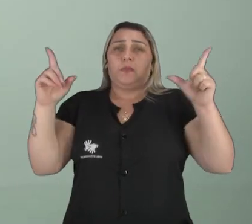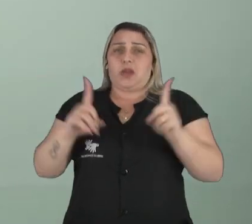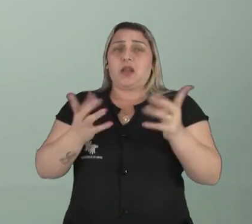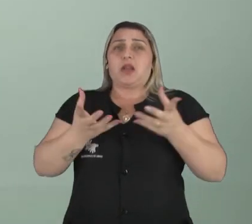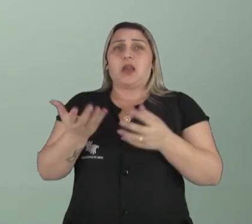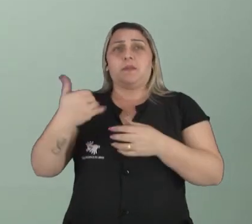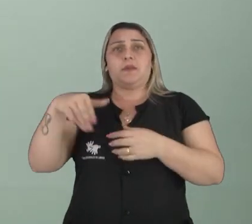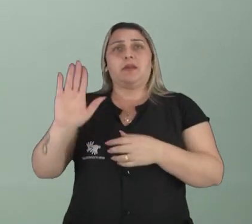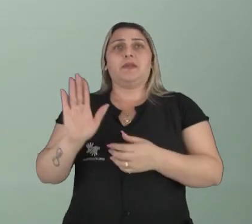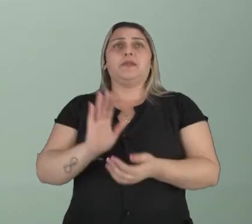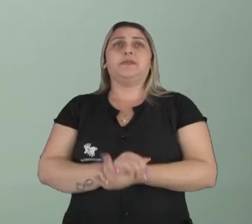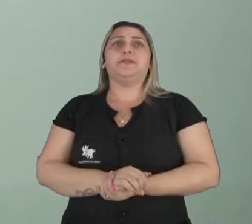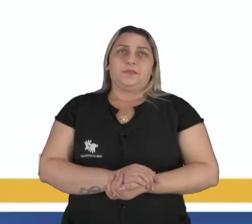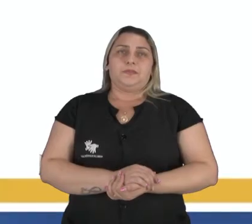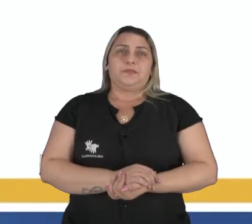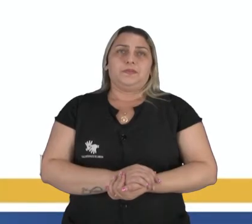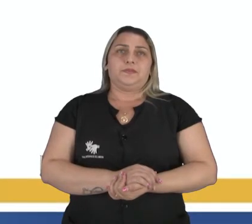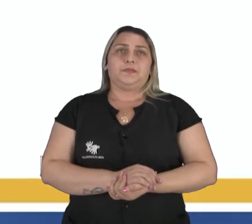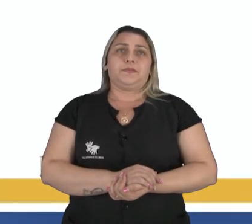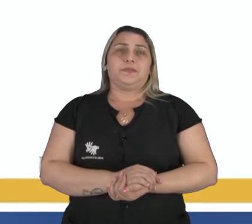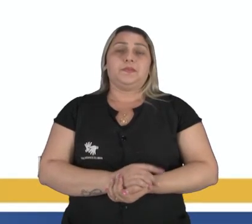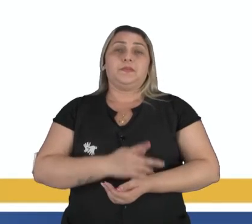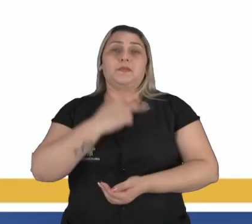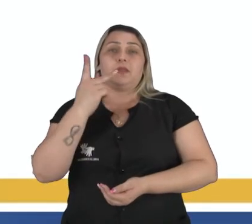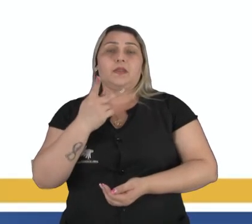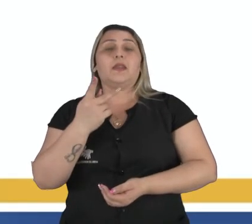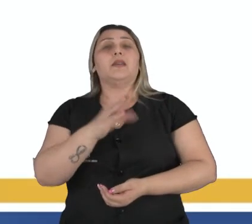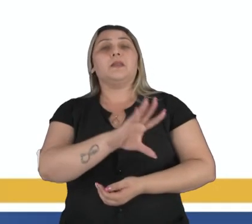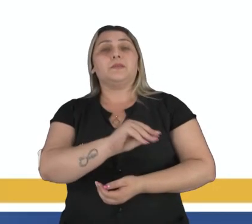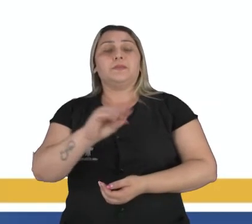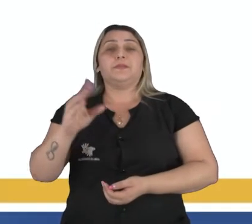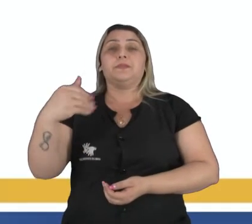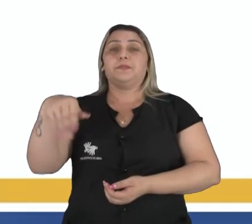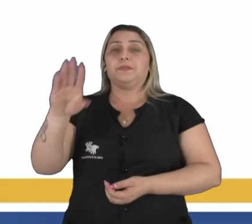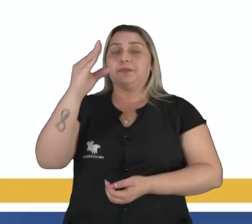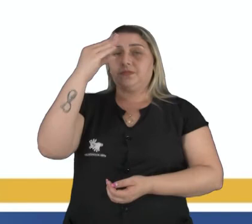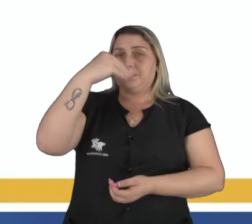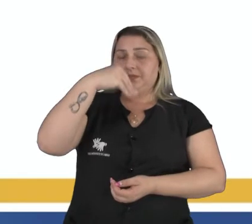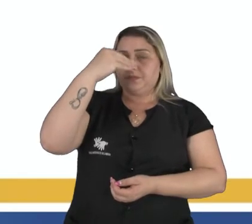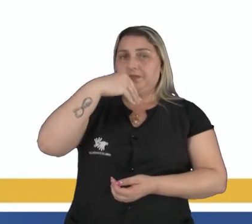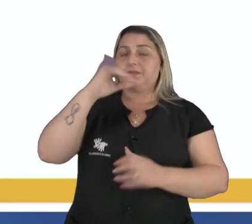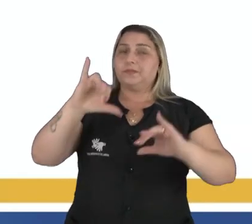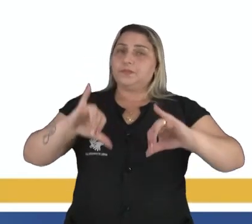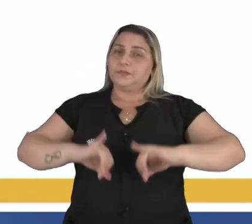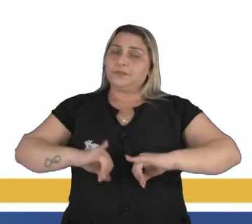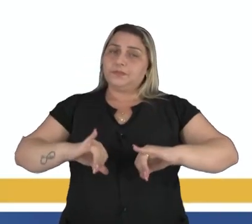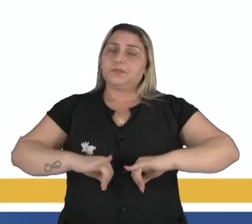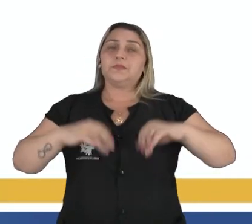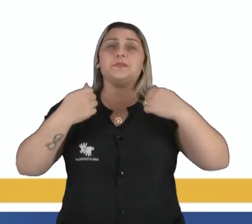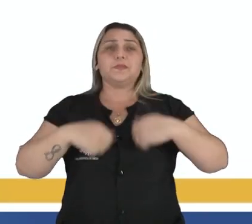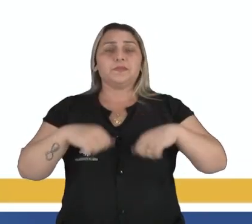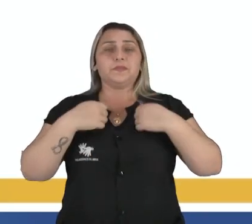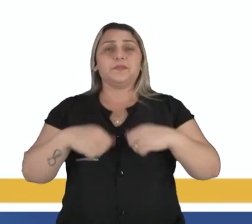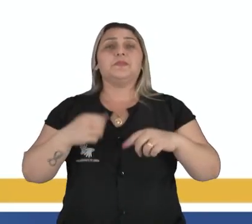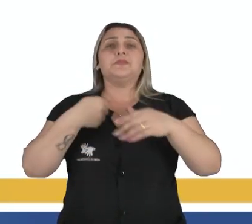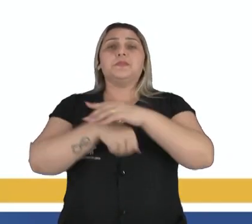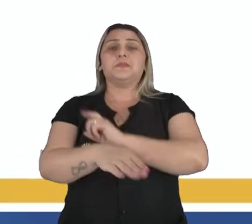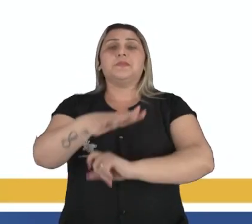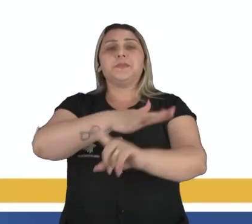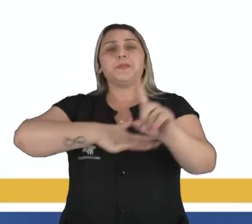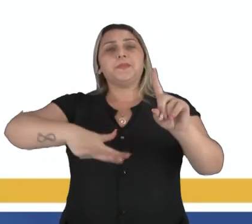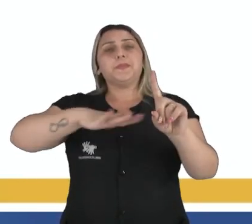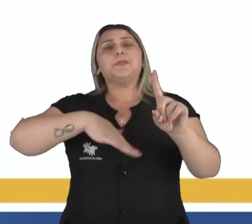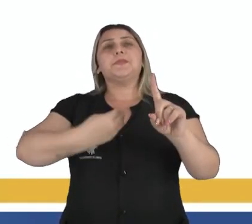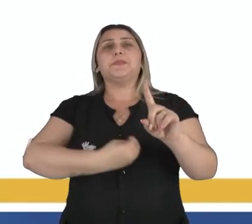maior Então vamos dar uma da mesa aqui gente como nós falamos adolescentes são os mais venerados por que ele sofre com a necessidade de se encaixar na